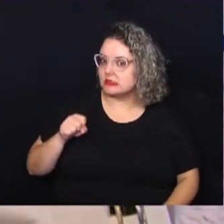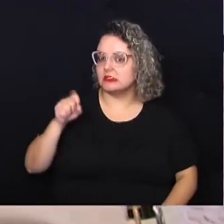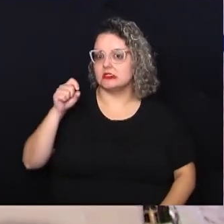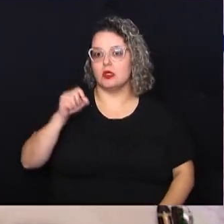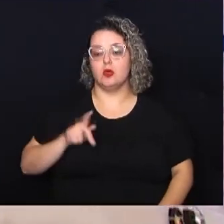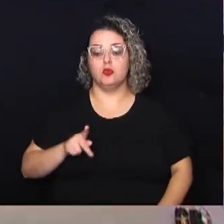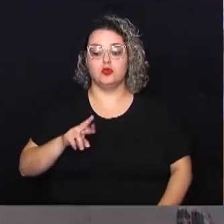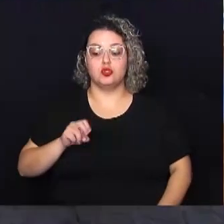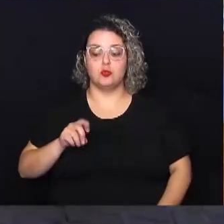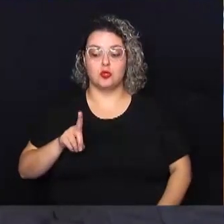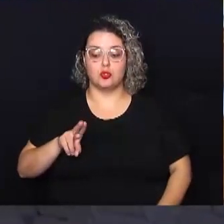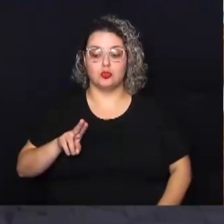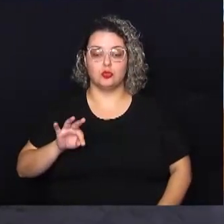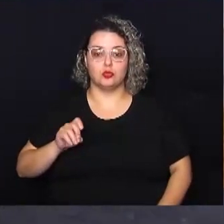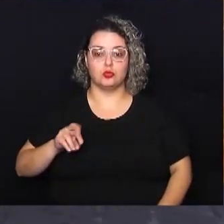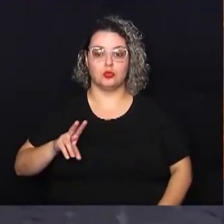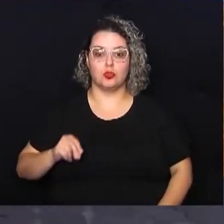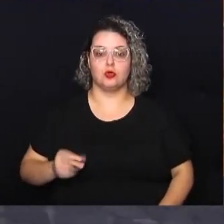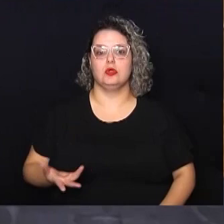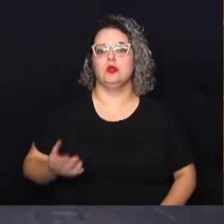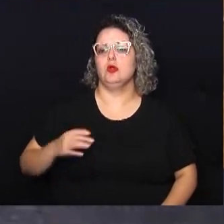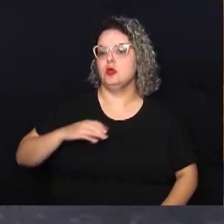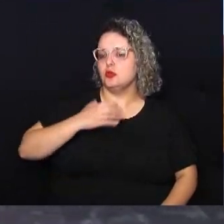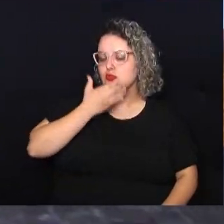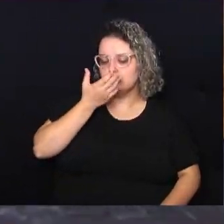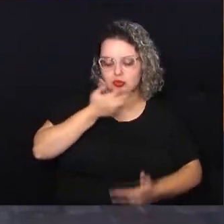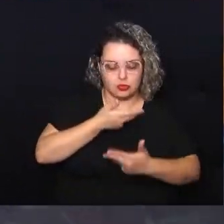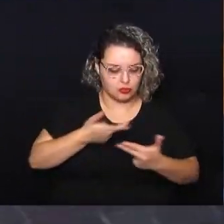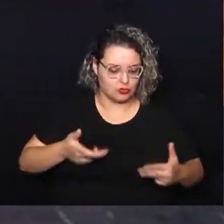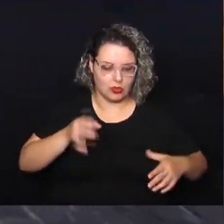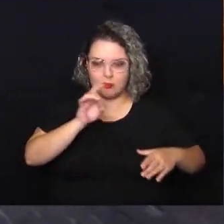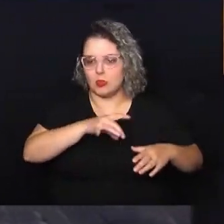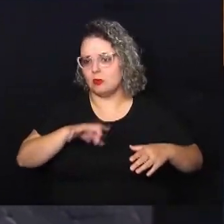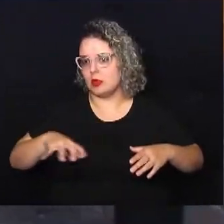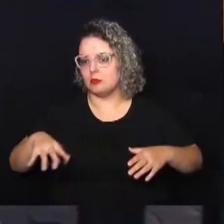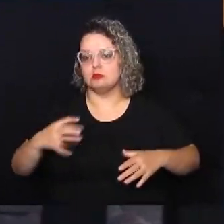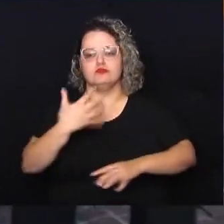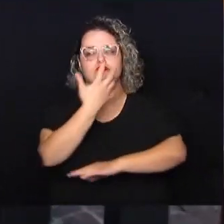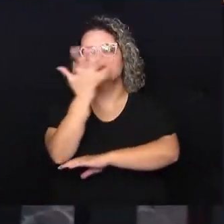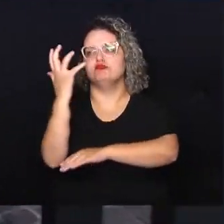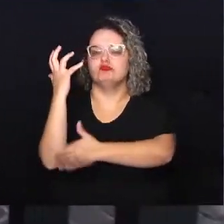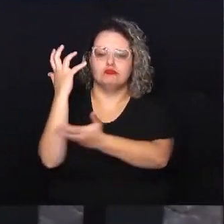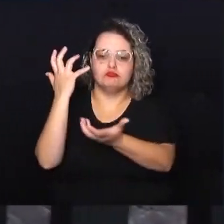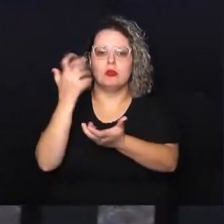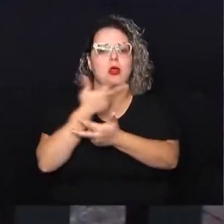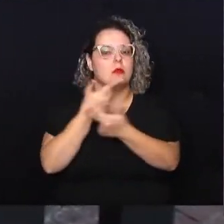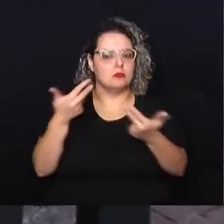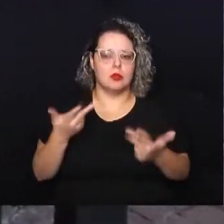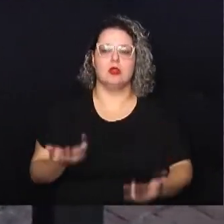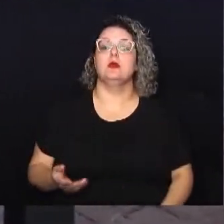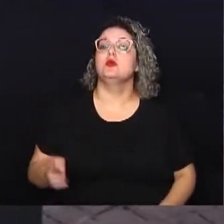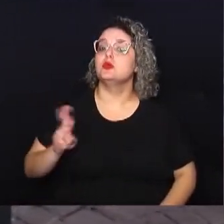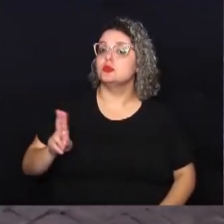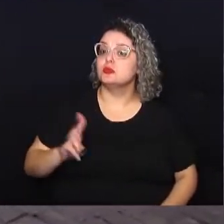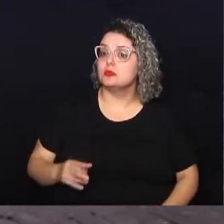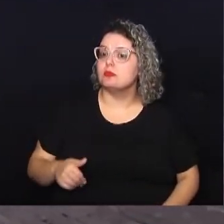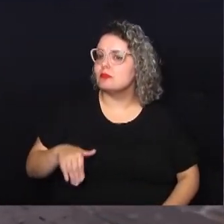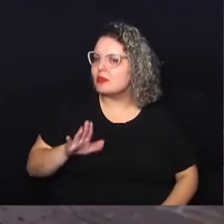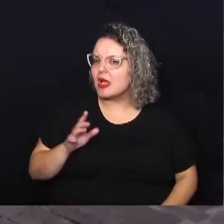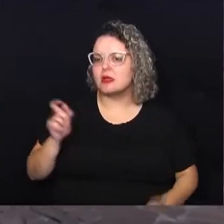produtores, ele tem toda a parte de hortaliças, hortifruti, e nós utilizamos o máximo possível para